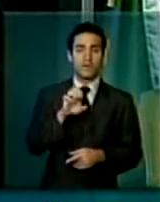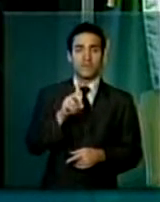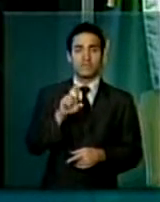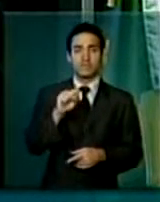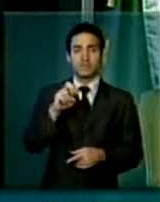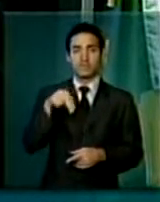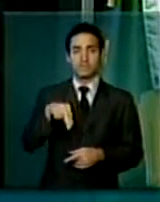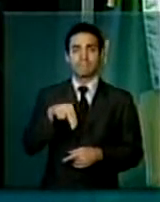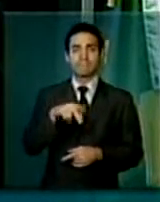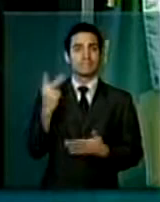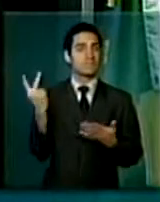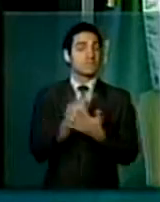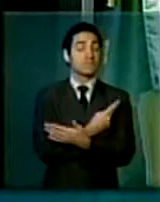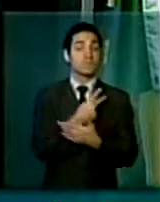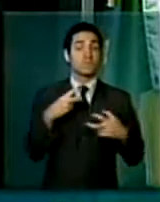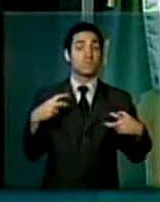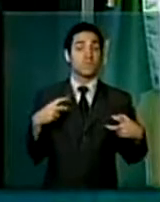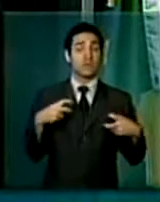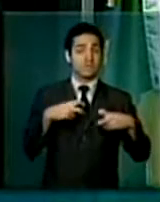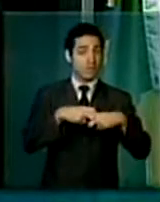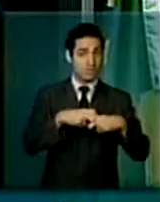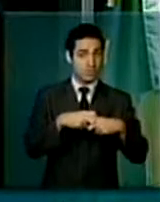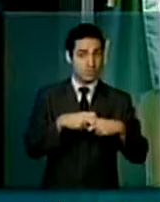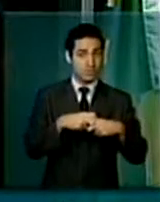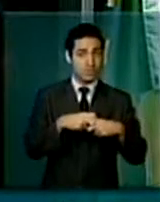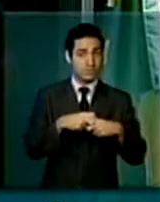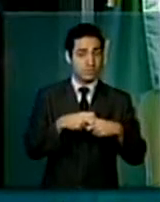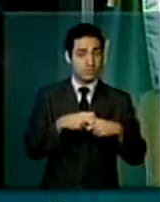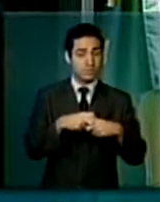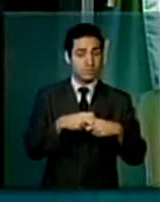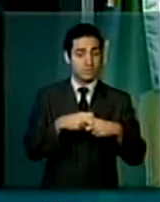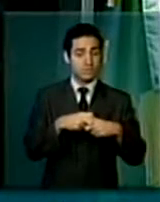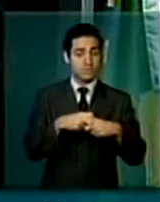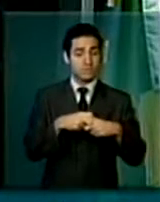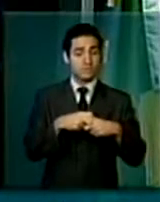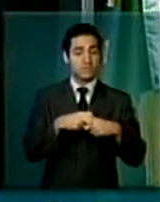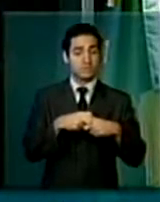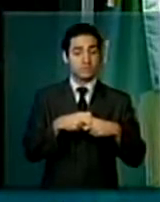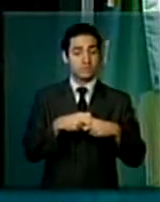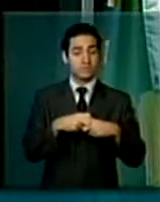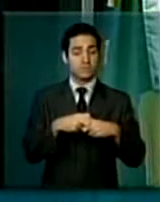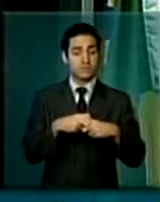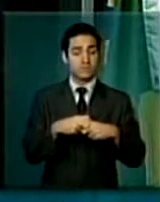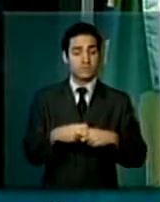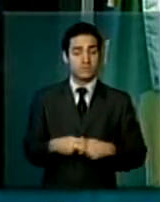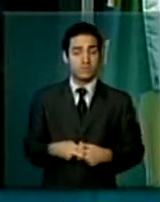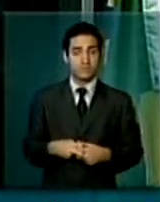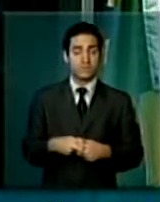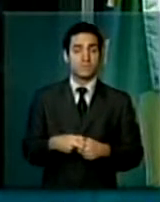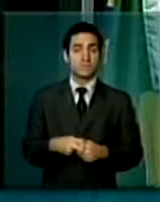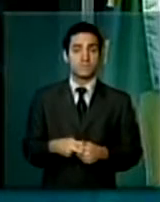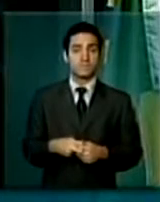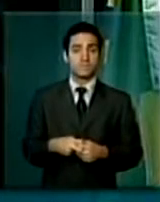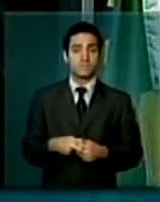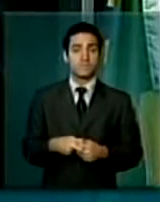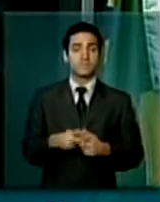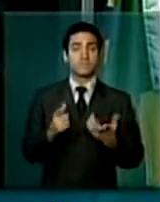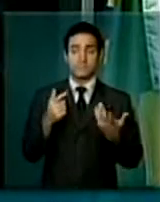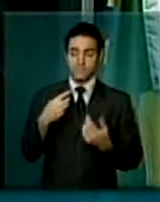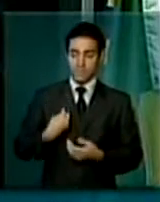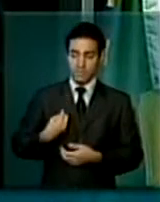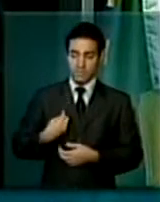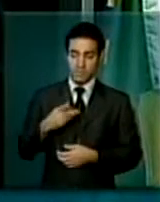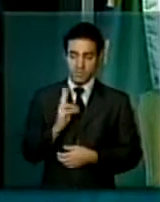Oliveira, num acidente logo após, né, o falecimento do nosso queridíssimo Kleber. A vida